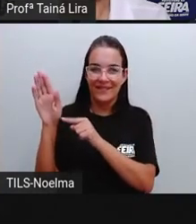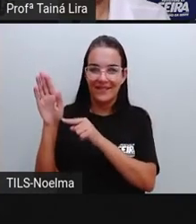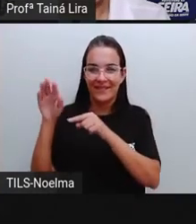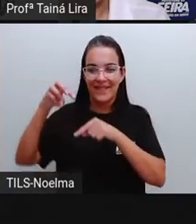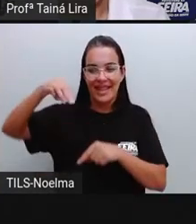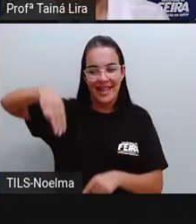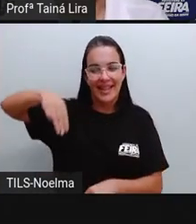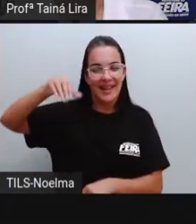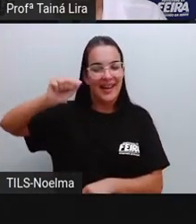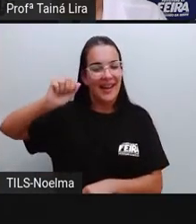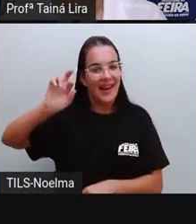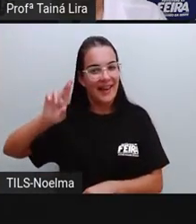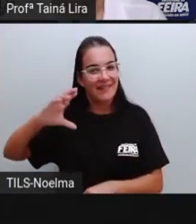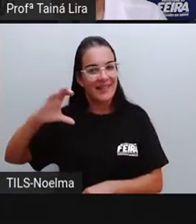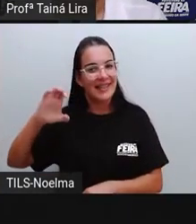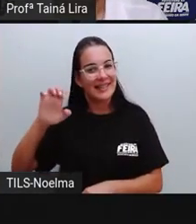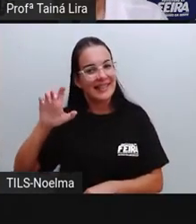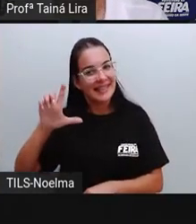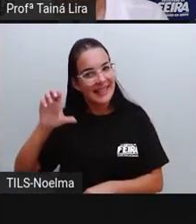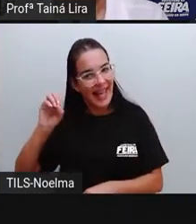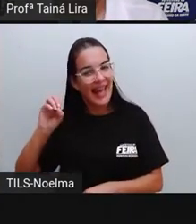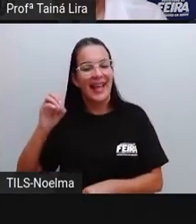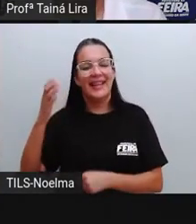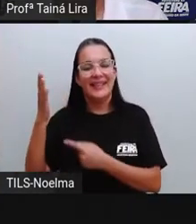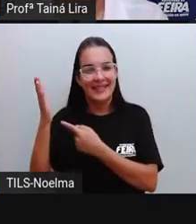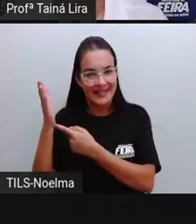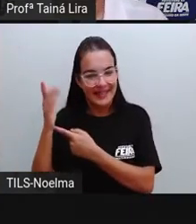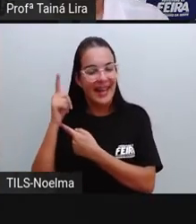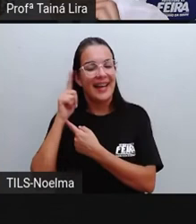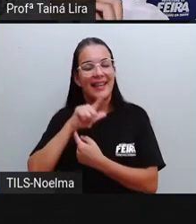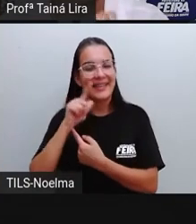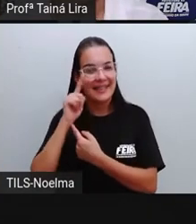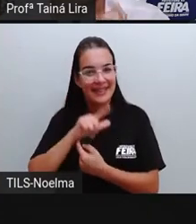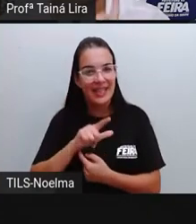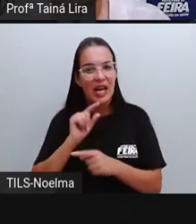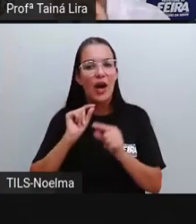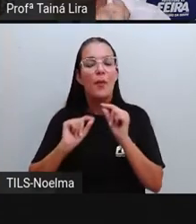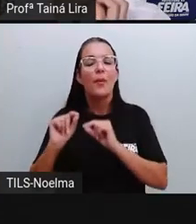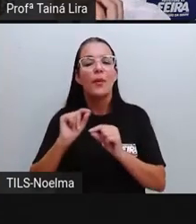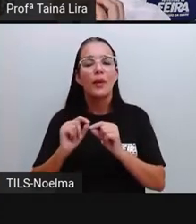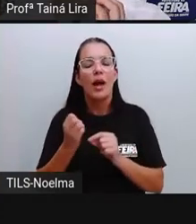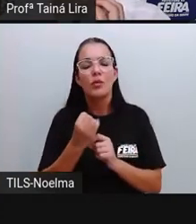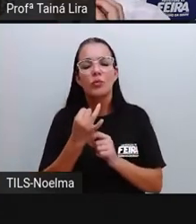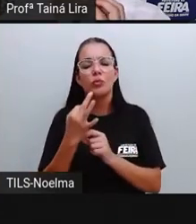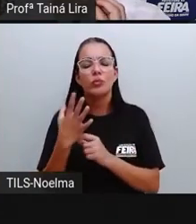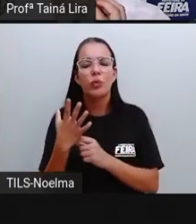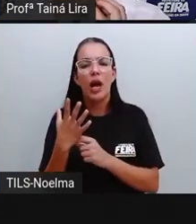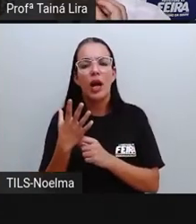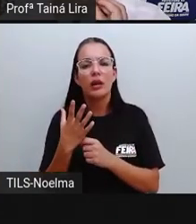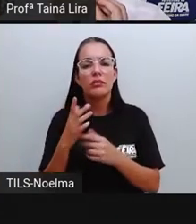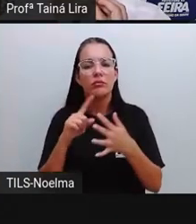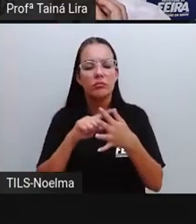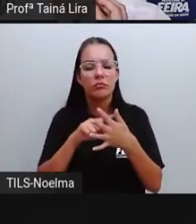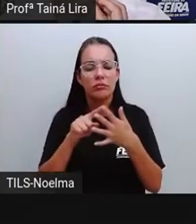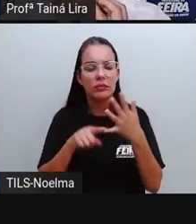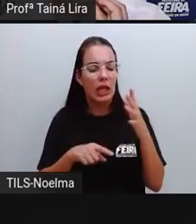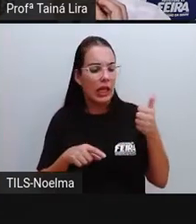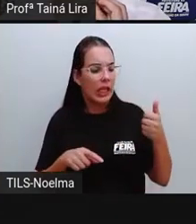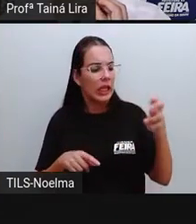Quem ganhou essa rodada foi Marcelo. E foi com quantos pontos de diferença?